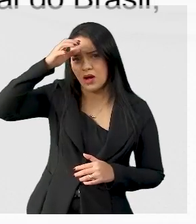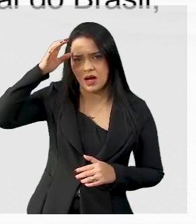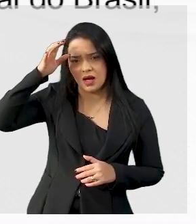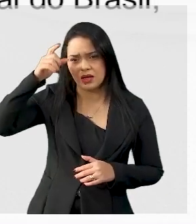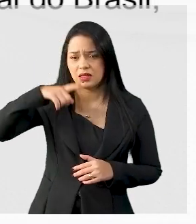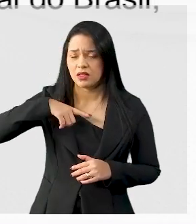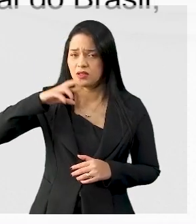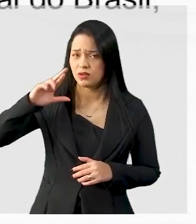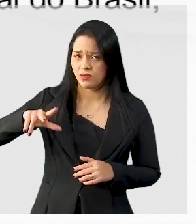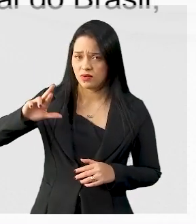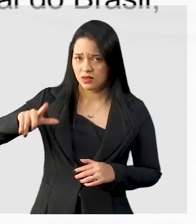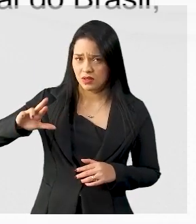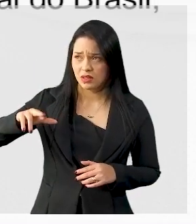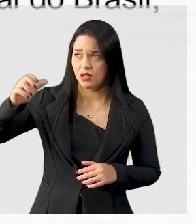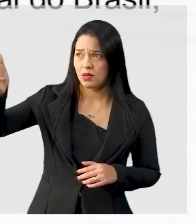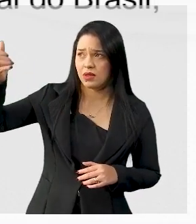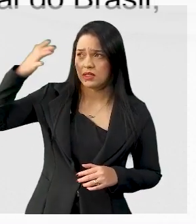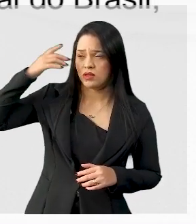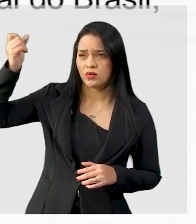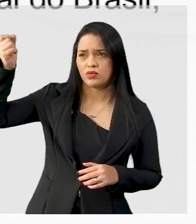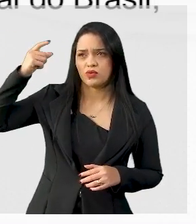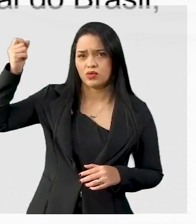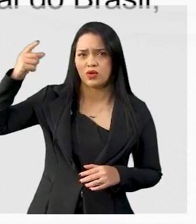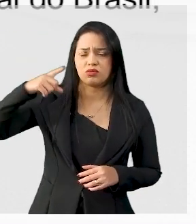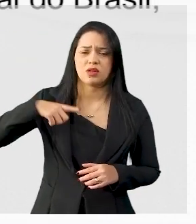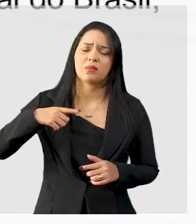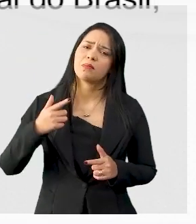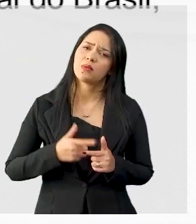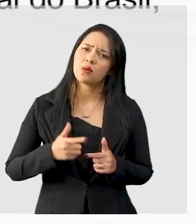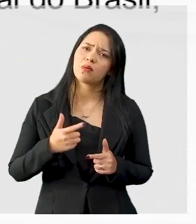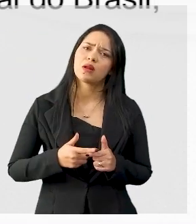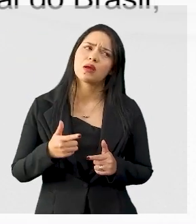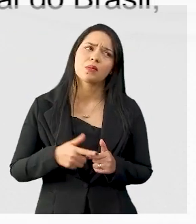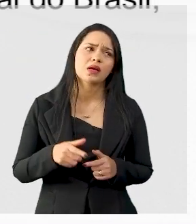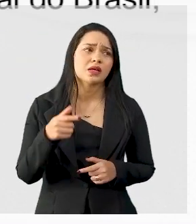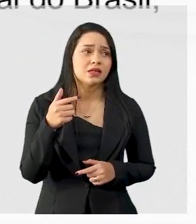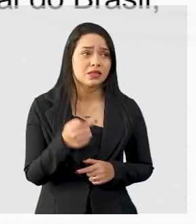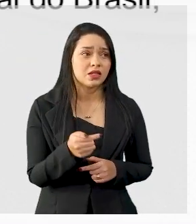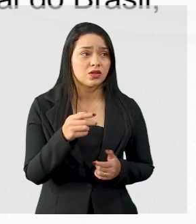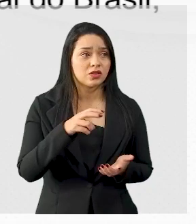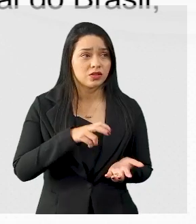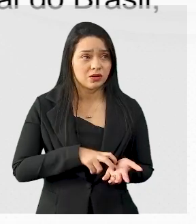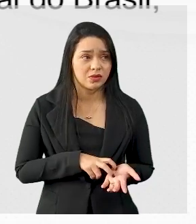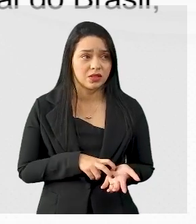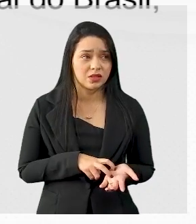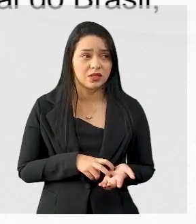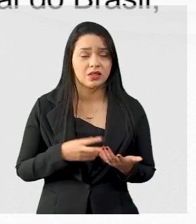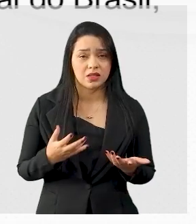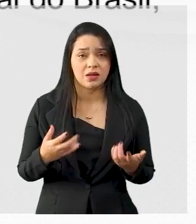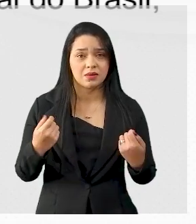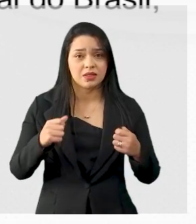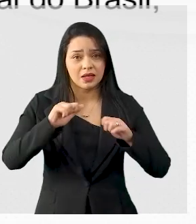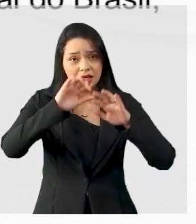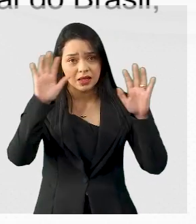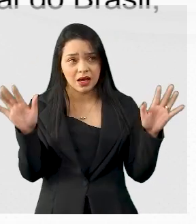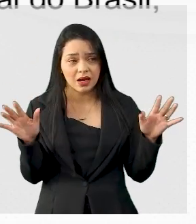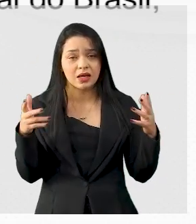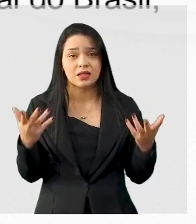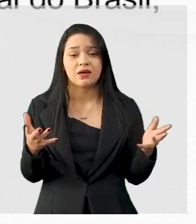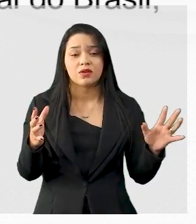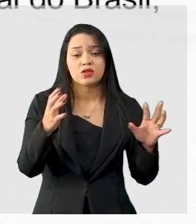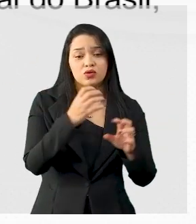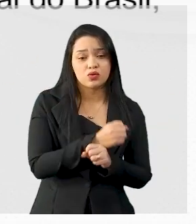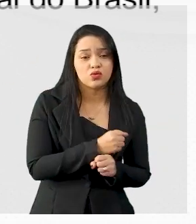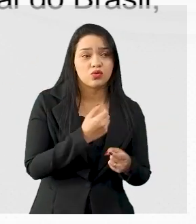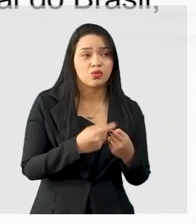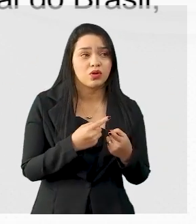fuso diferentemente da iluminação do sol, isso gerava um problema. 7 horas da manhã, que teoricamente deveria estar claro, ainda estava escuro, porque